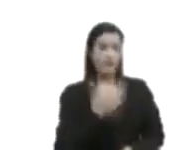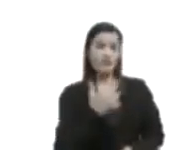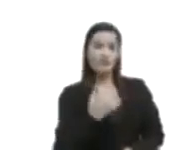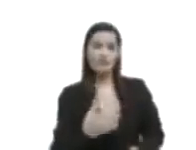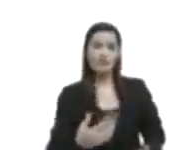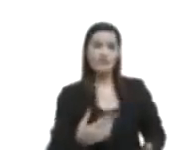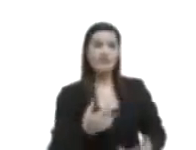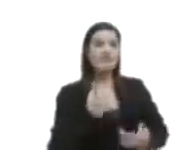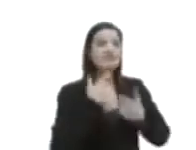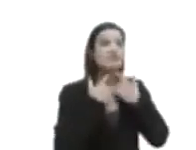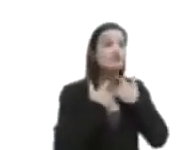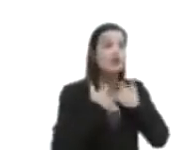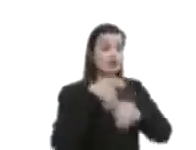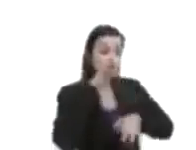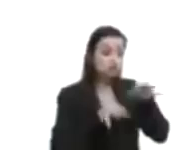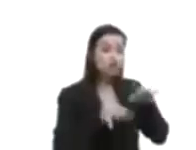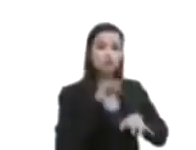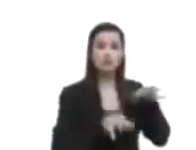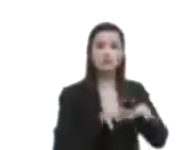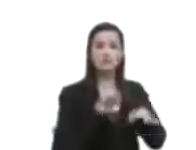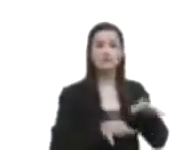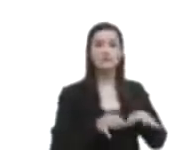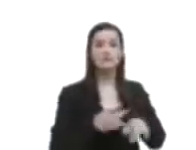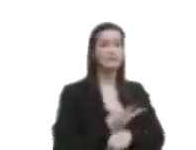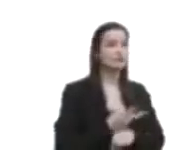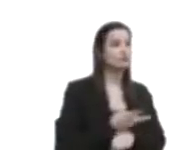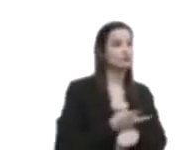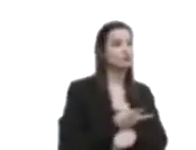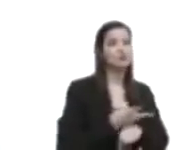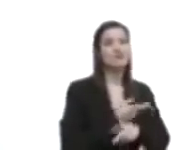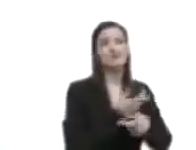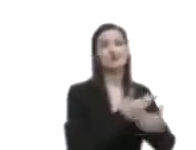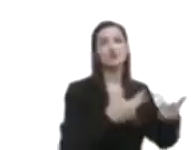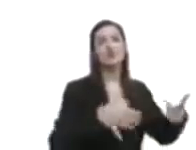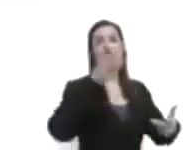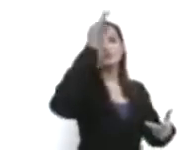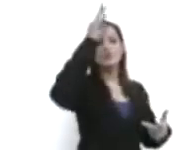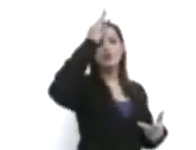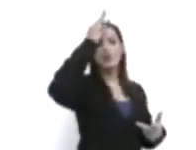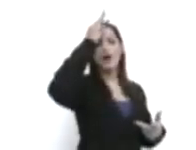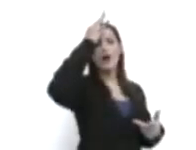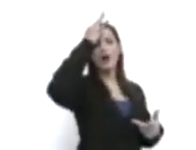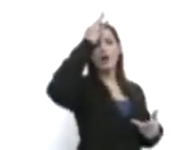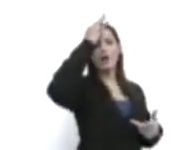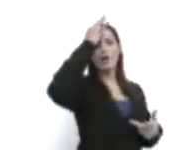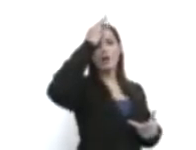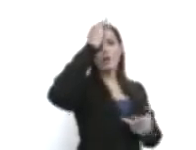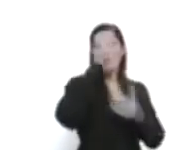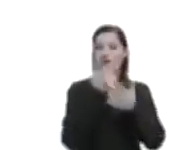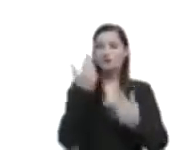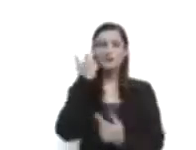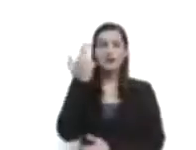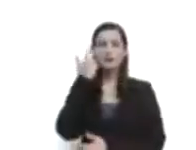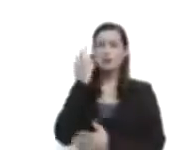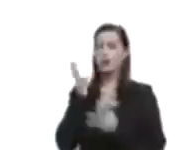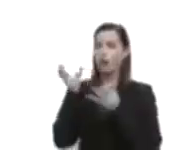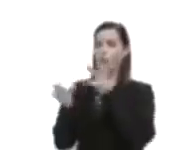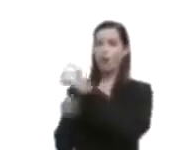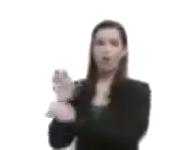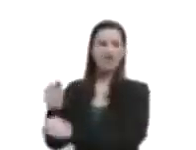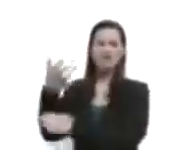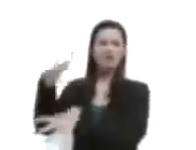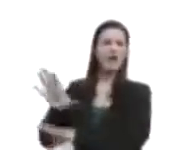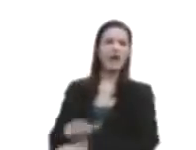busca as coisas espirituais em detrimento das naturais. É fome por coisas